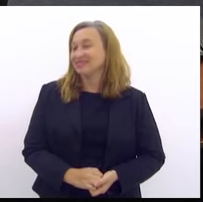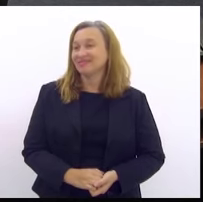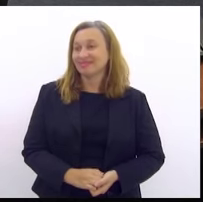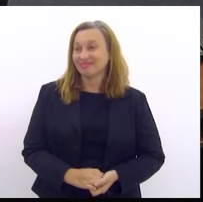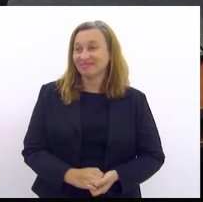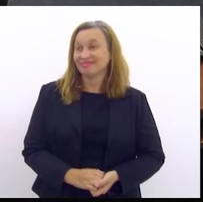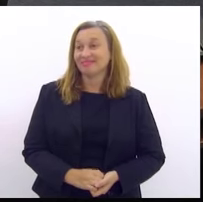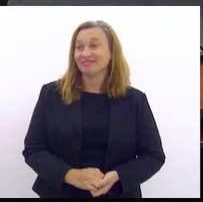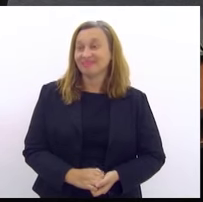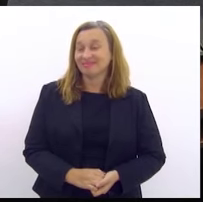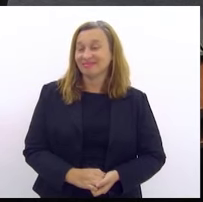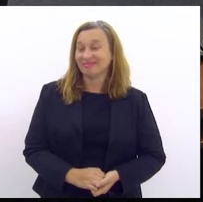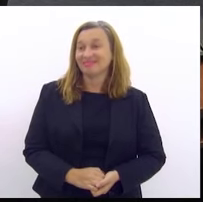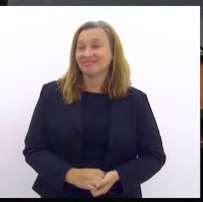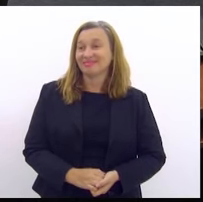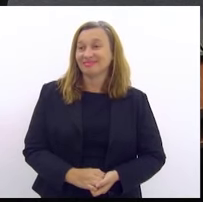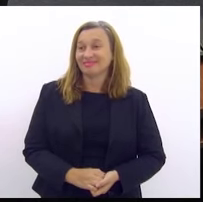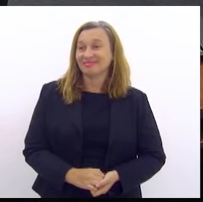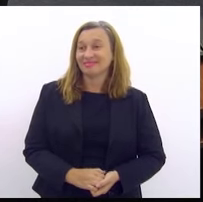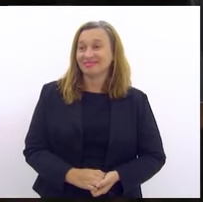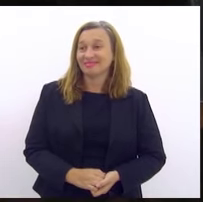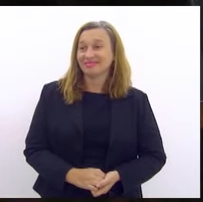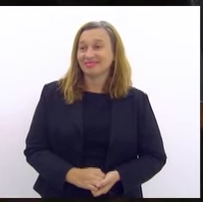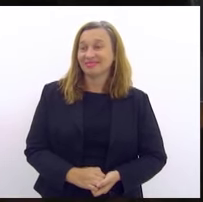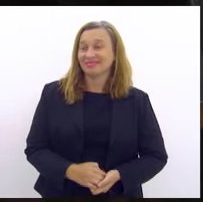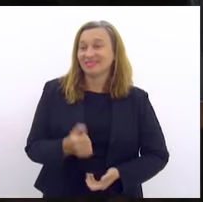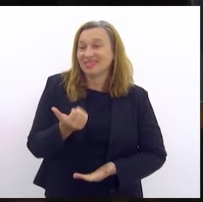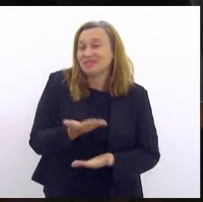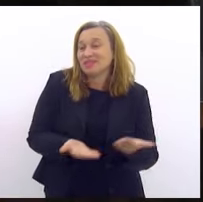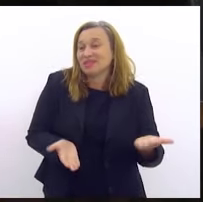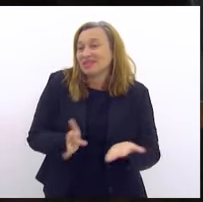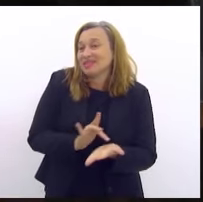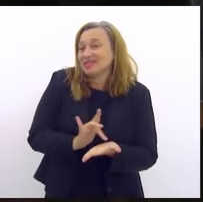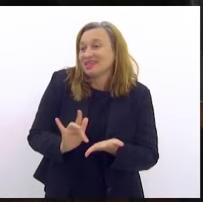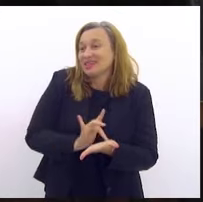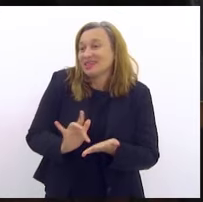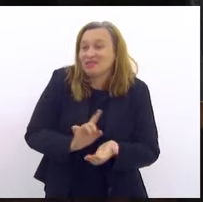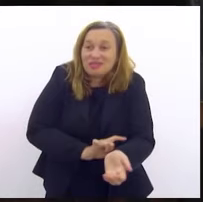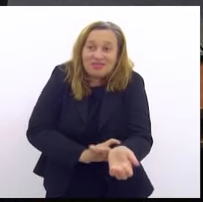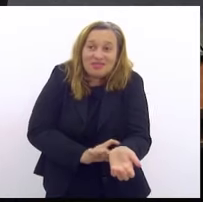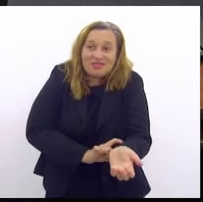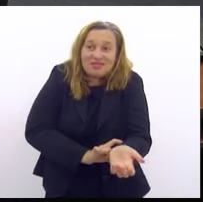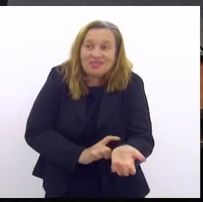Perdeu a voz mesmo. Quase que ele perdeu até o celular, viu como é que ele ficou nervoso?